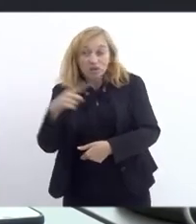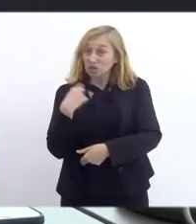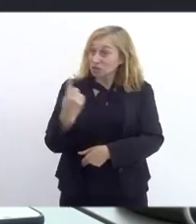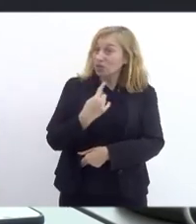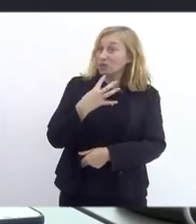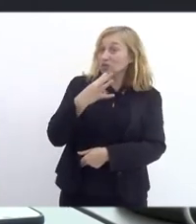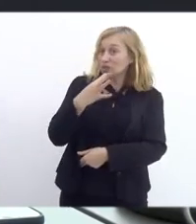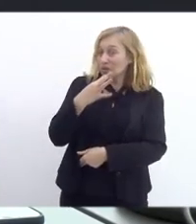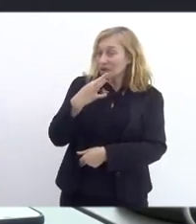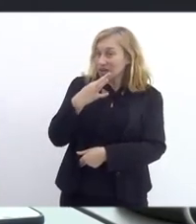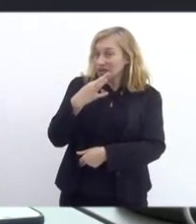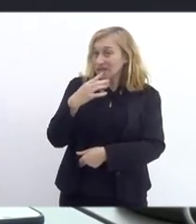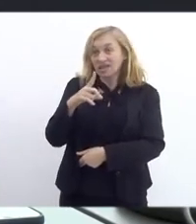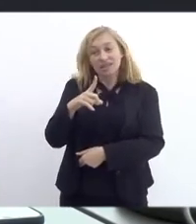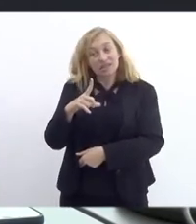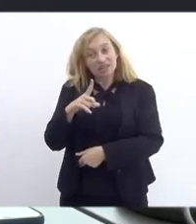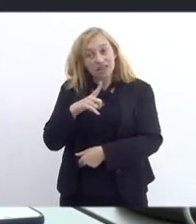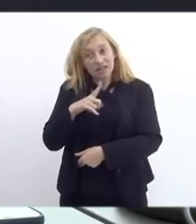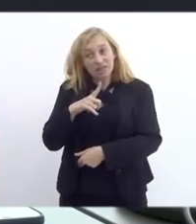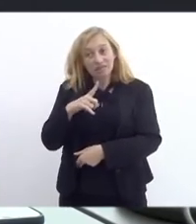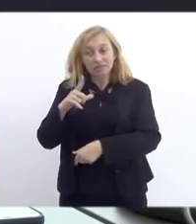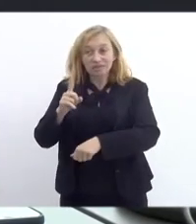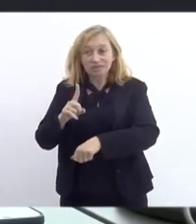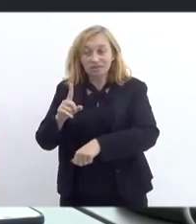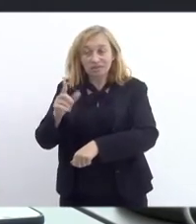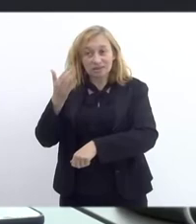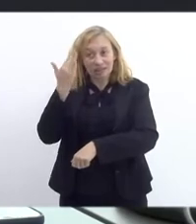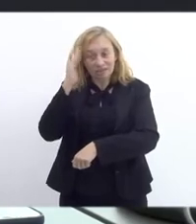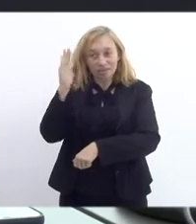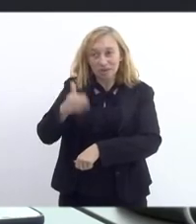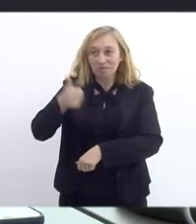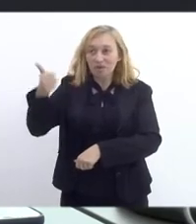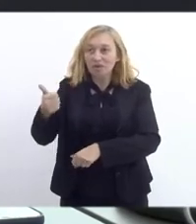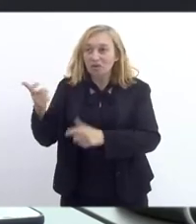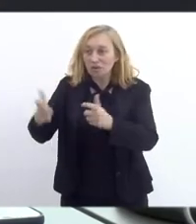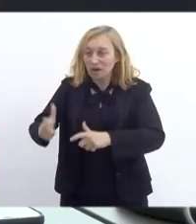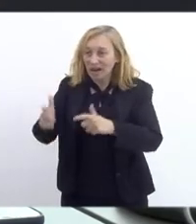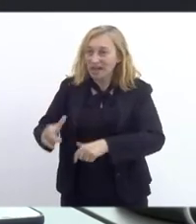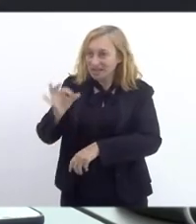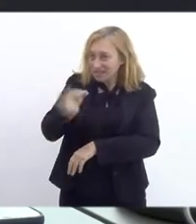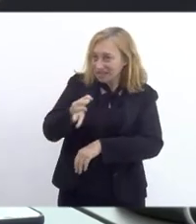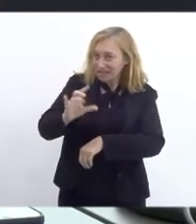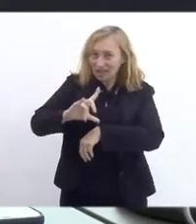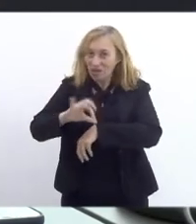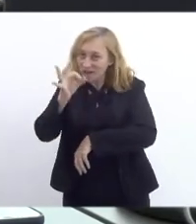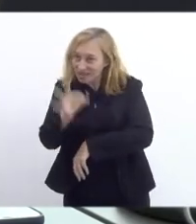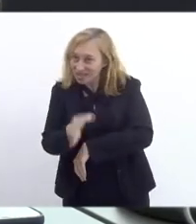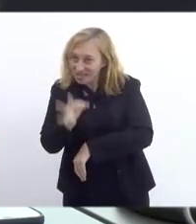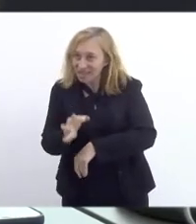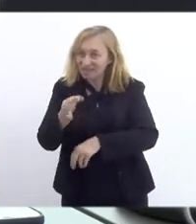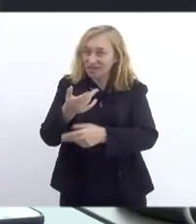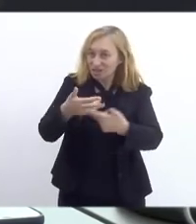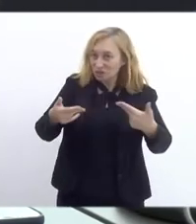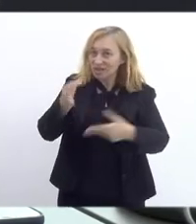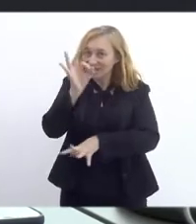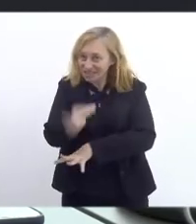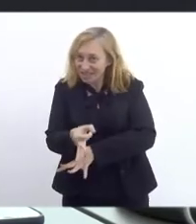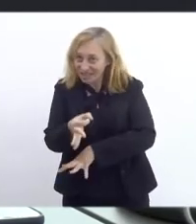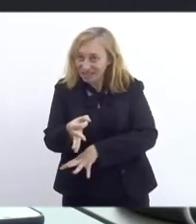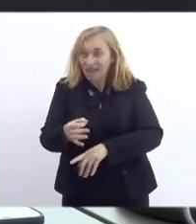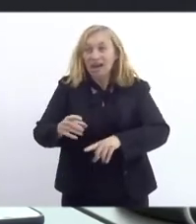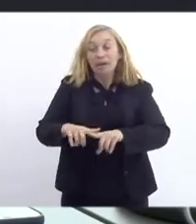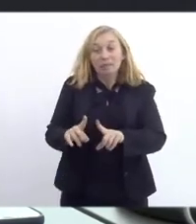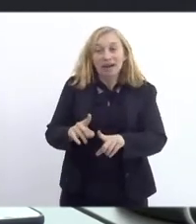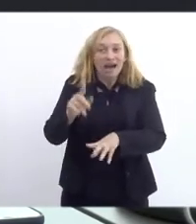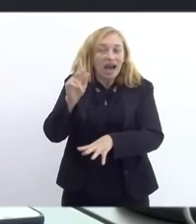tem um predicado a mais. Eles estavam no lugar certo, na hora certa, e fizeram a coisa certa. A